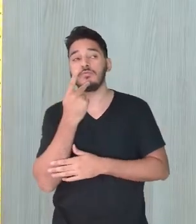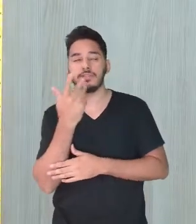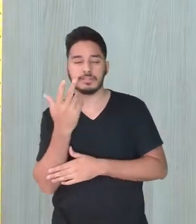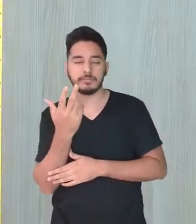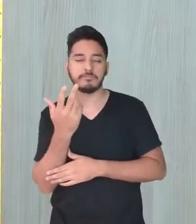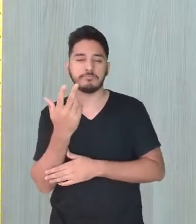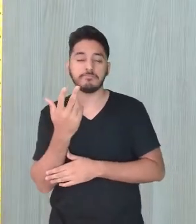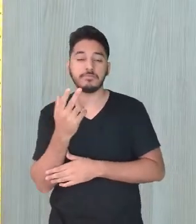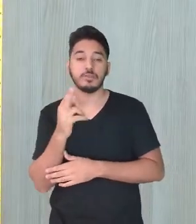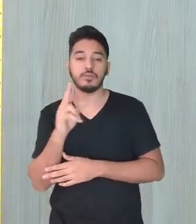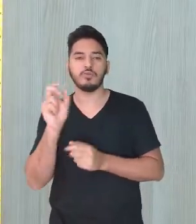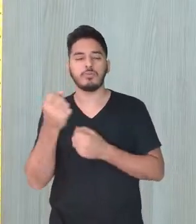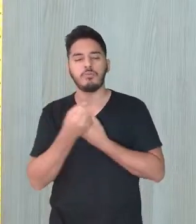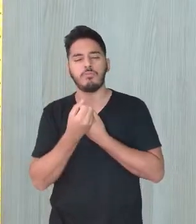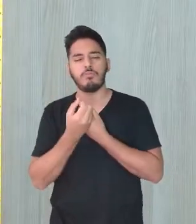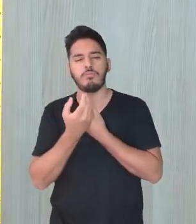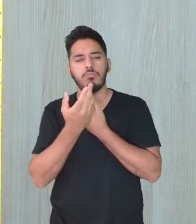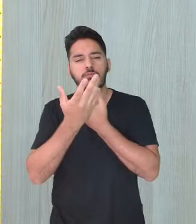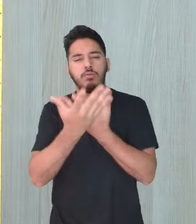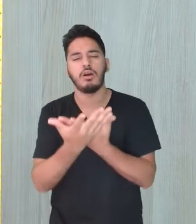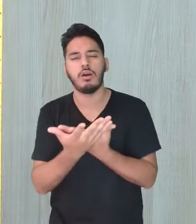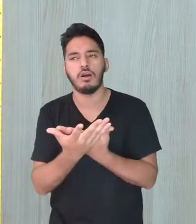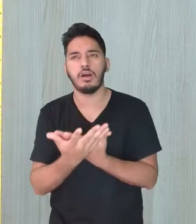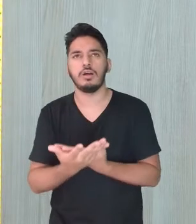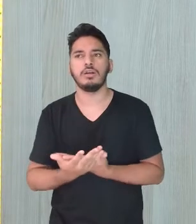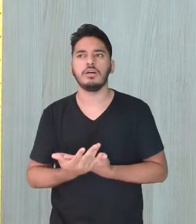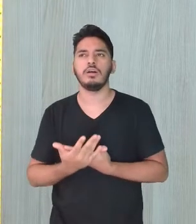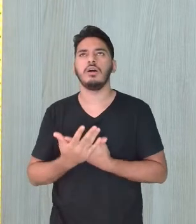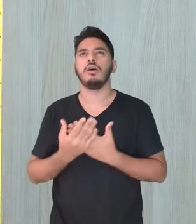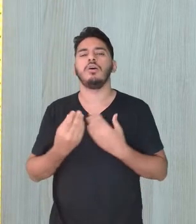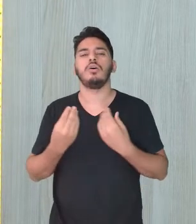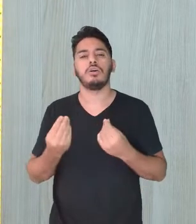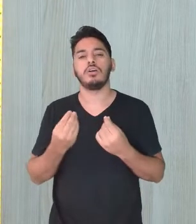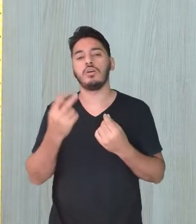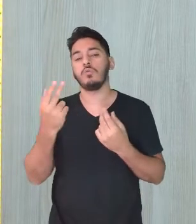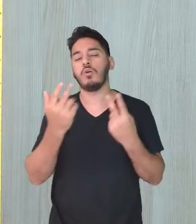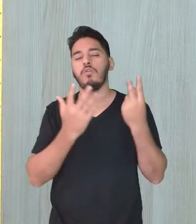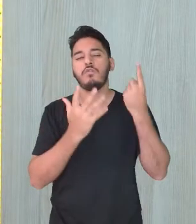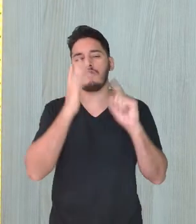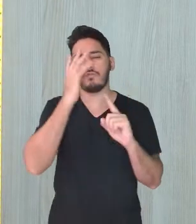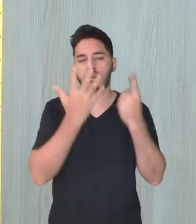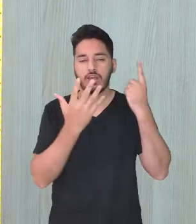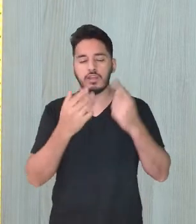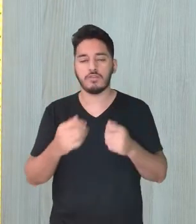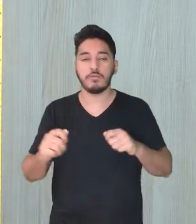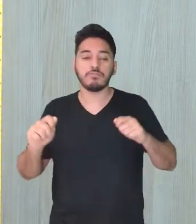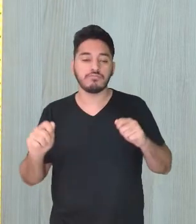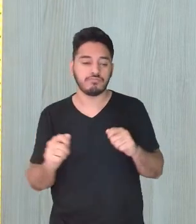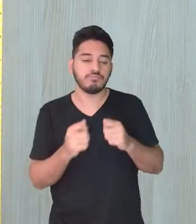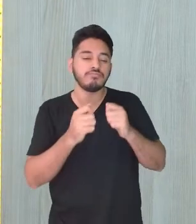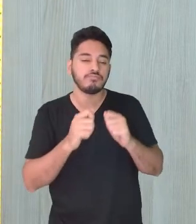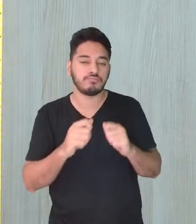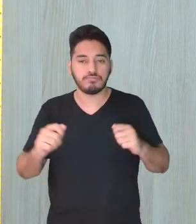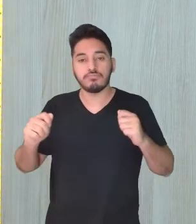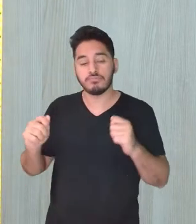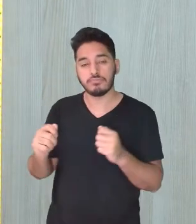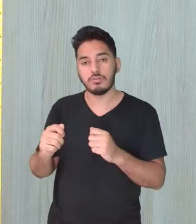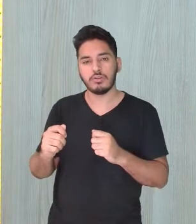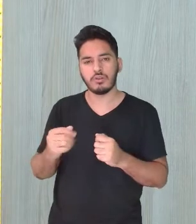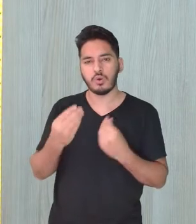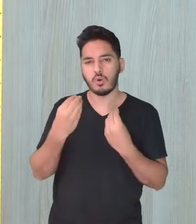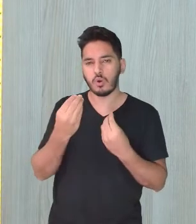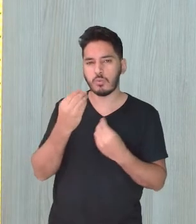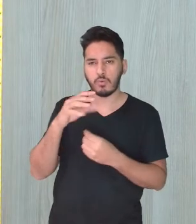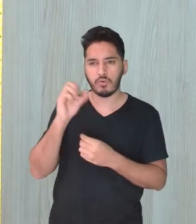né, manifestações, né, então, como o frevo e o maracatu. Gente, tem como a gente ouvir um